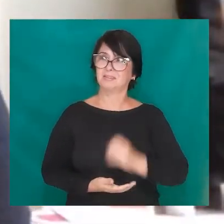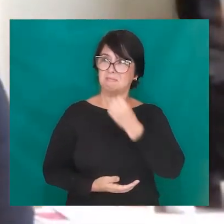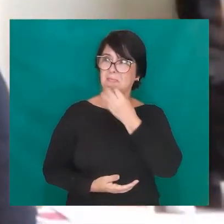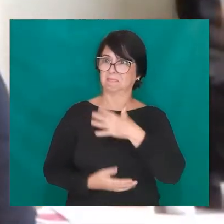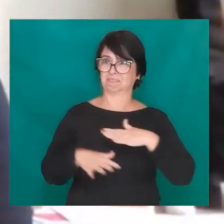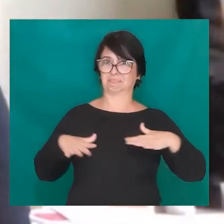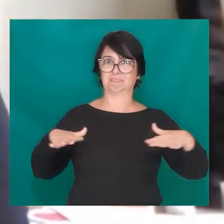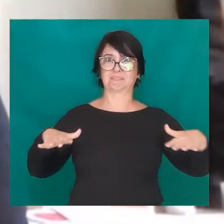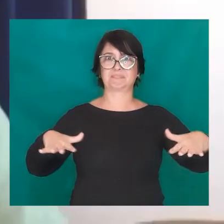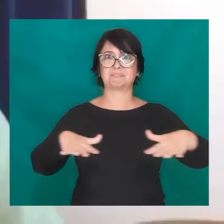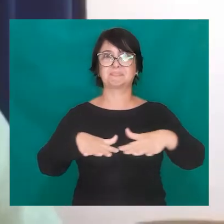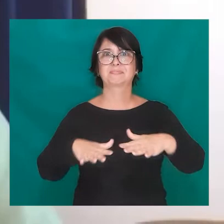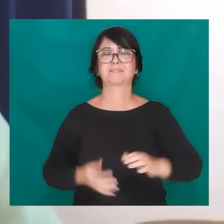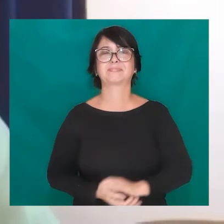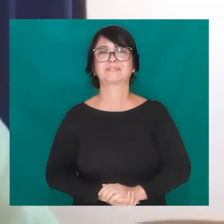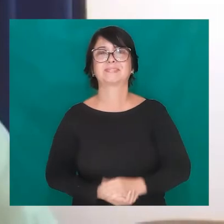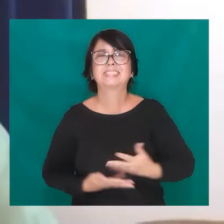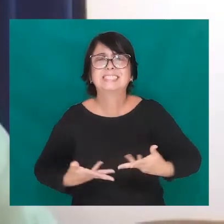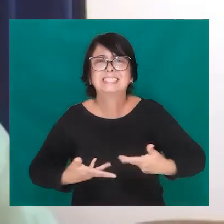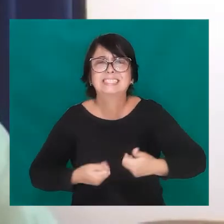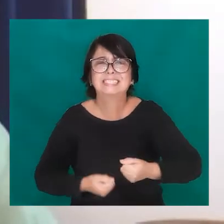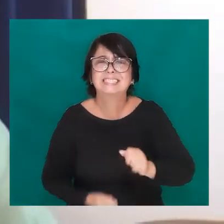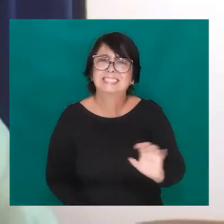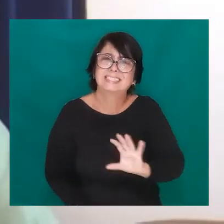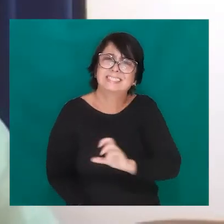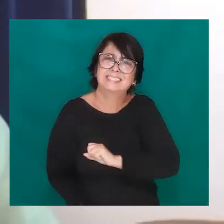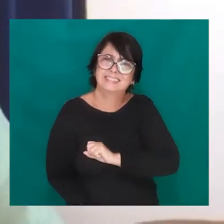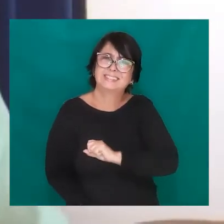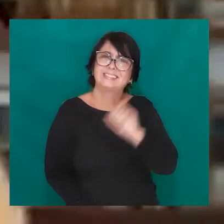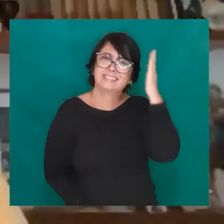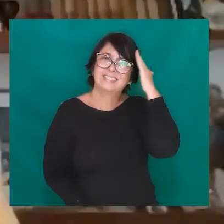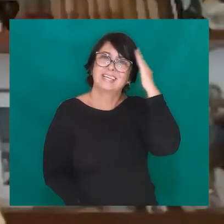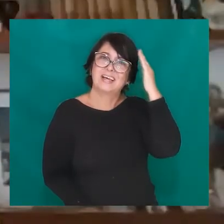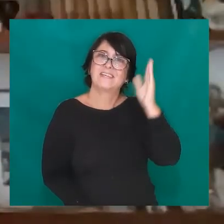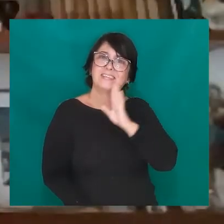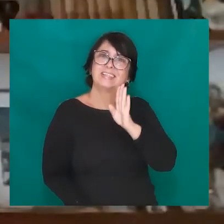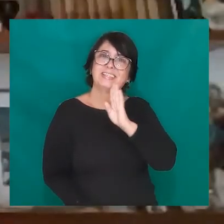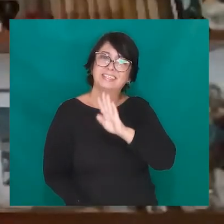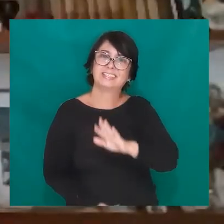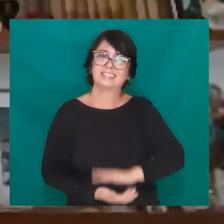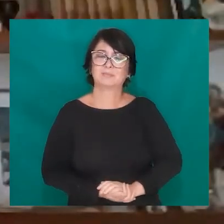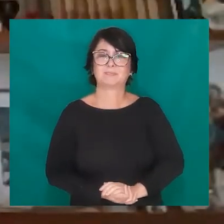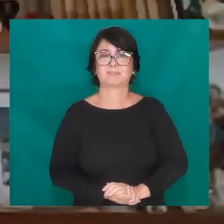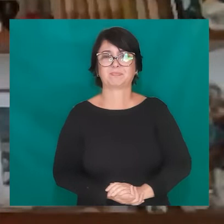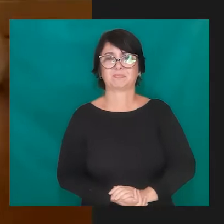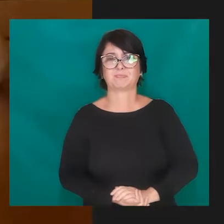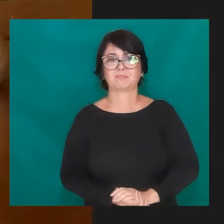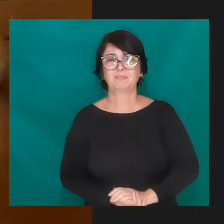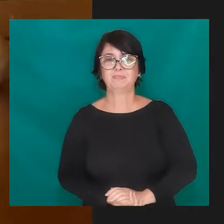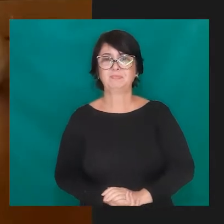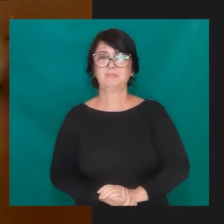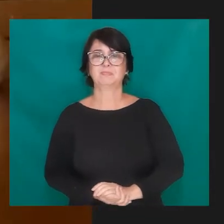assim. Maravilhoso, adorei saber. Alfredo? Que bacana, bom demais ouvir isso. E